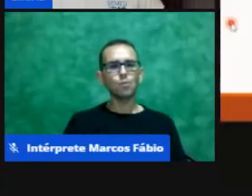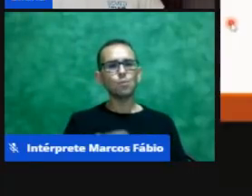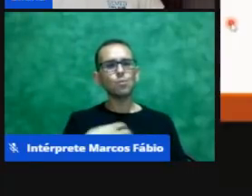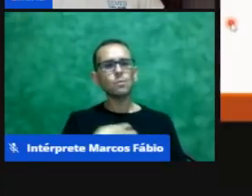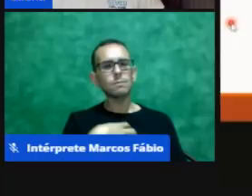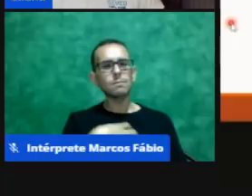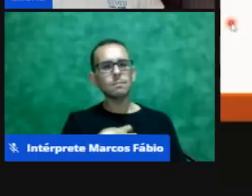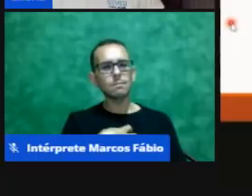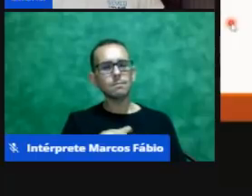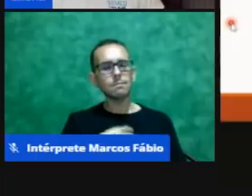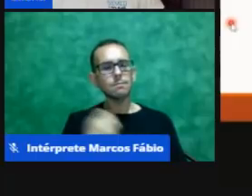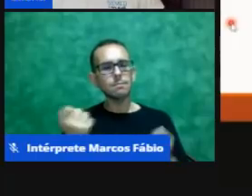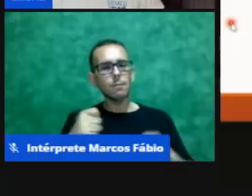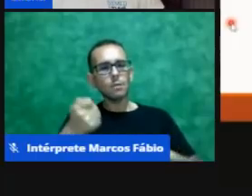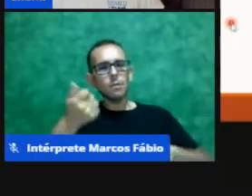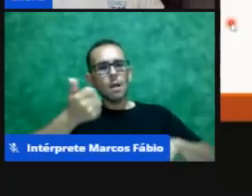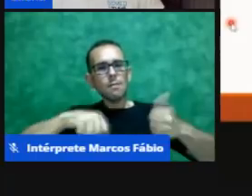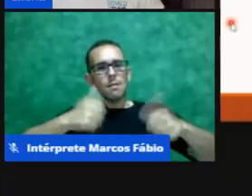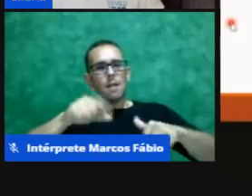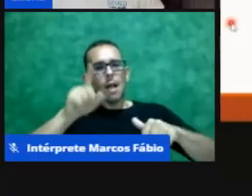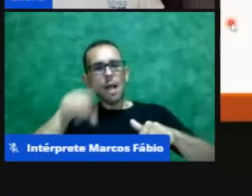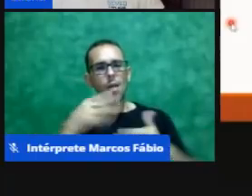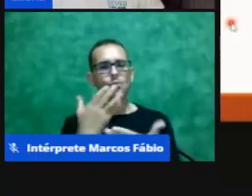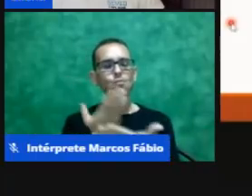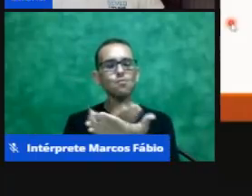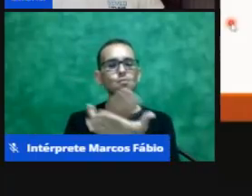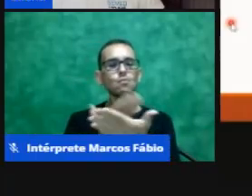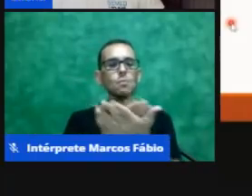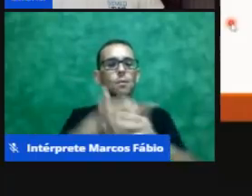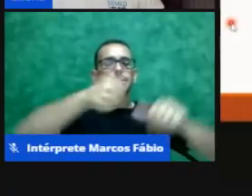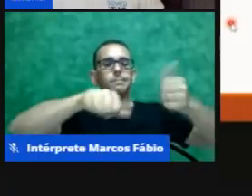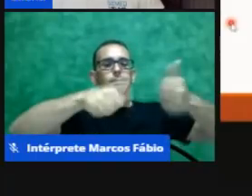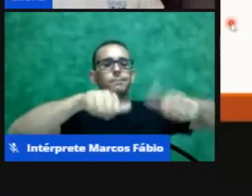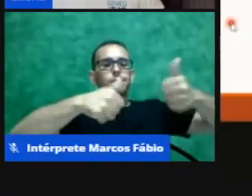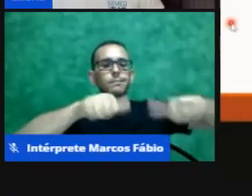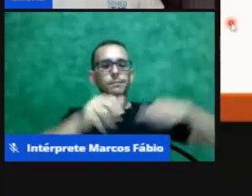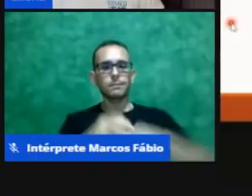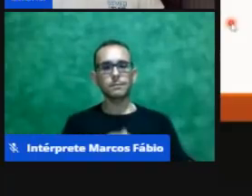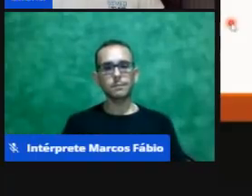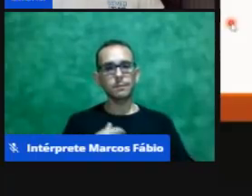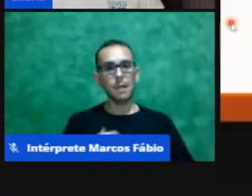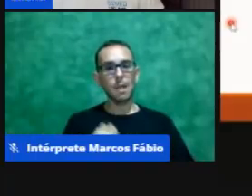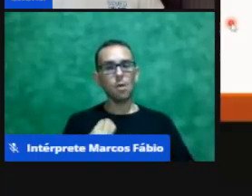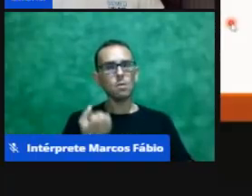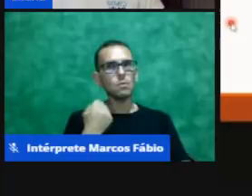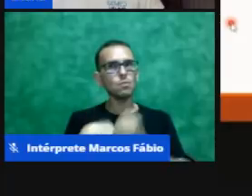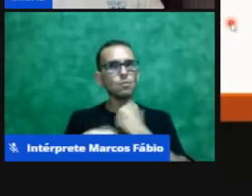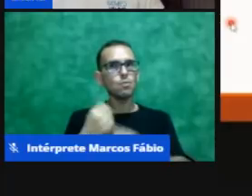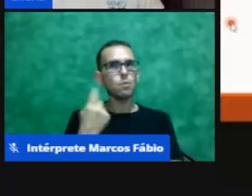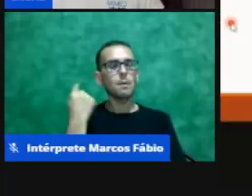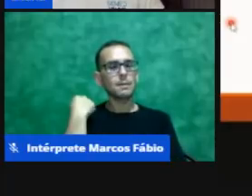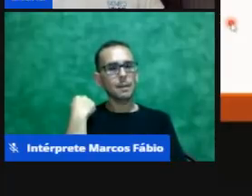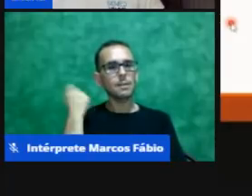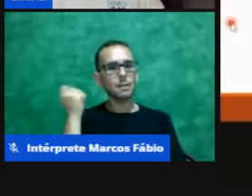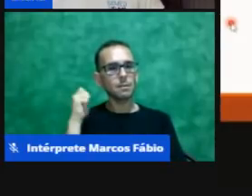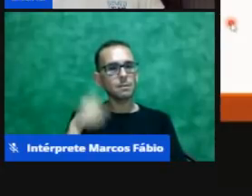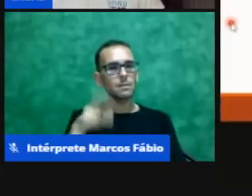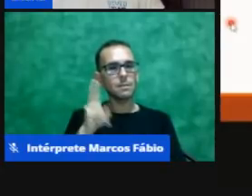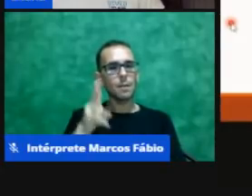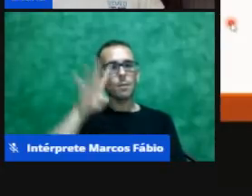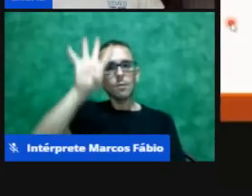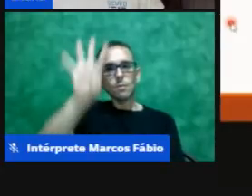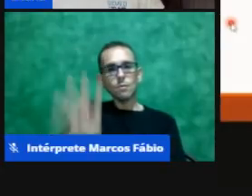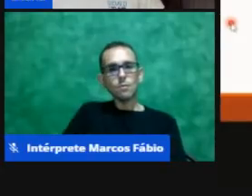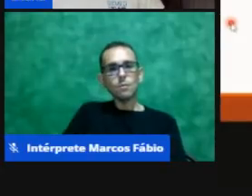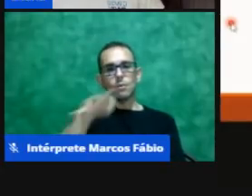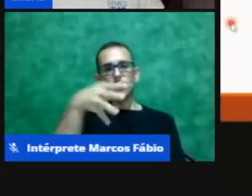Outra vertente que eu coloco aqui justamente são os instrumentos de avaliação. Bom, eu desde o ano passado já me organizo em forma de planilhas, tanto no